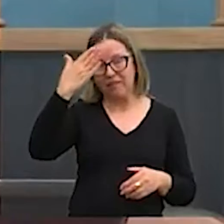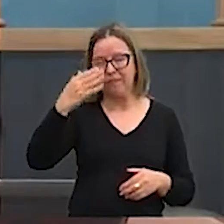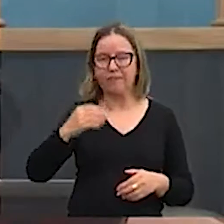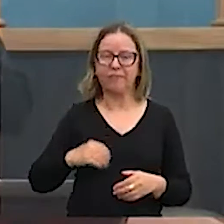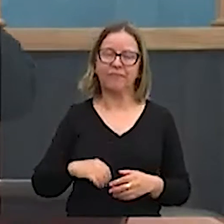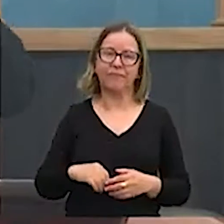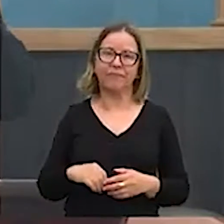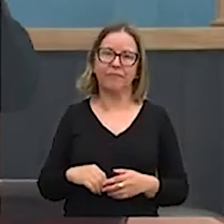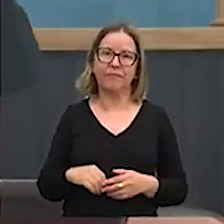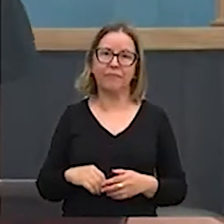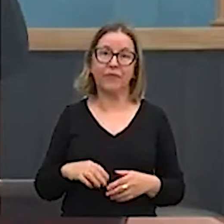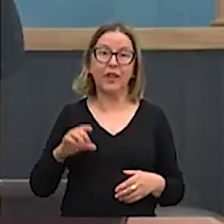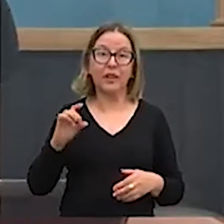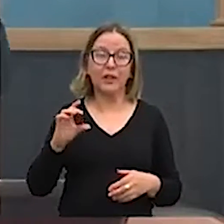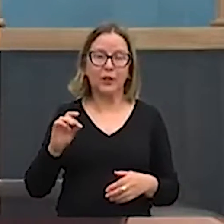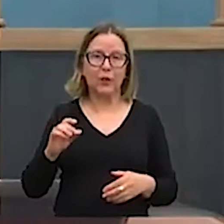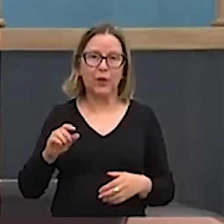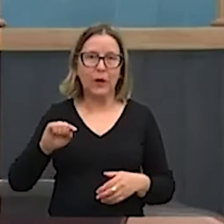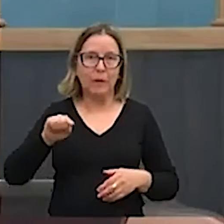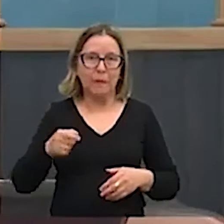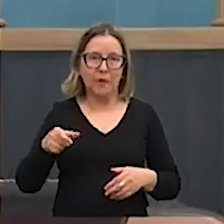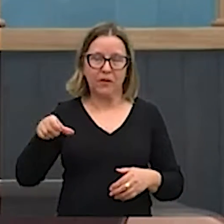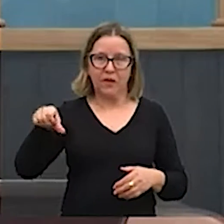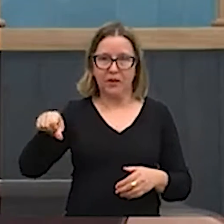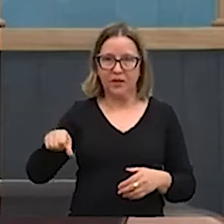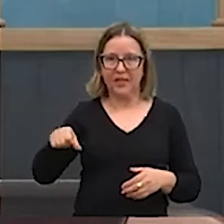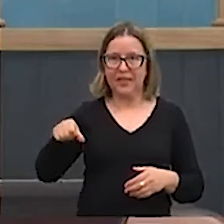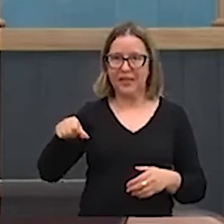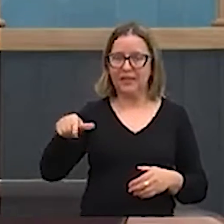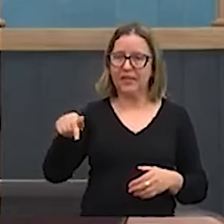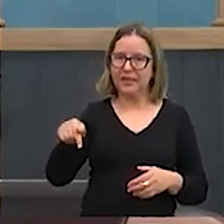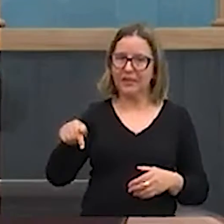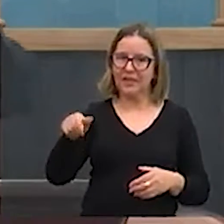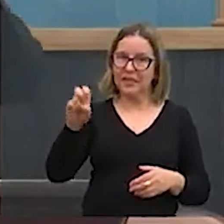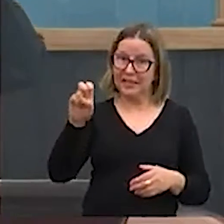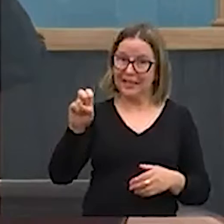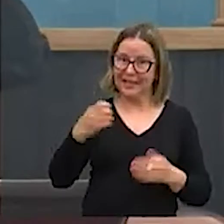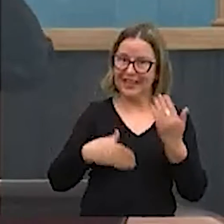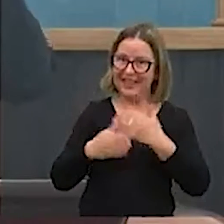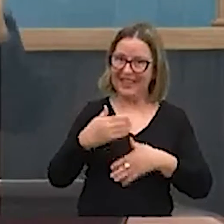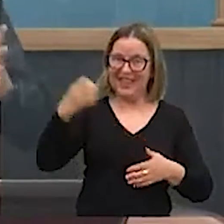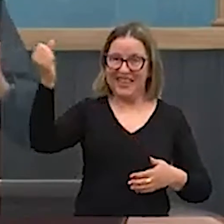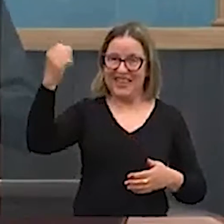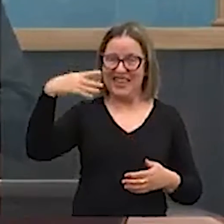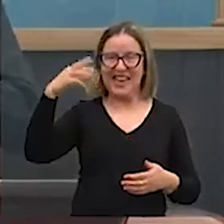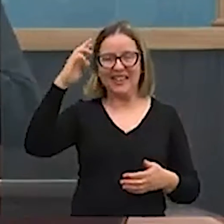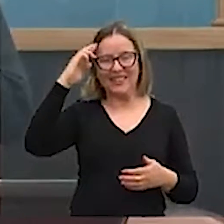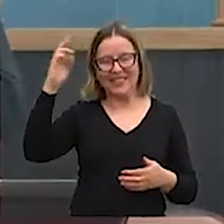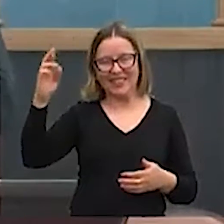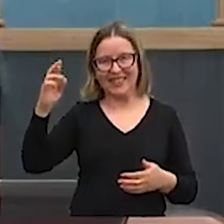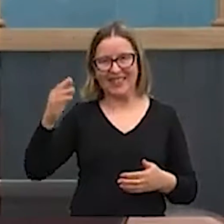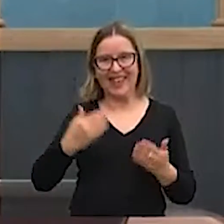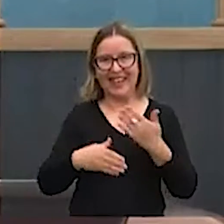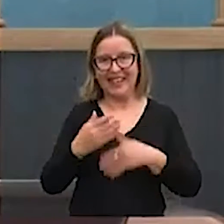E só em 75, pela graça do Senhor, pela pregação